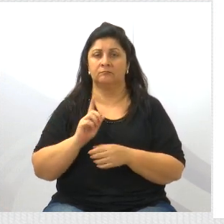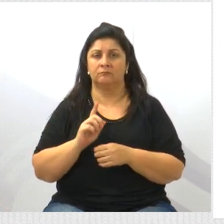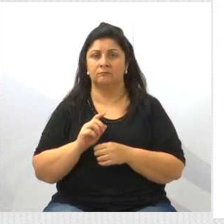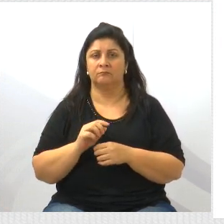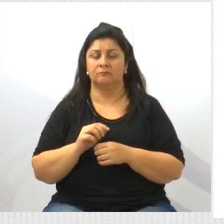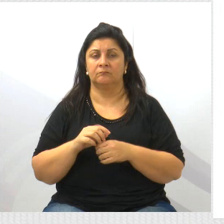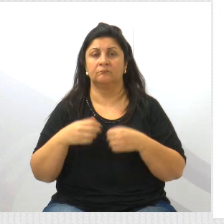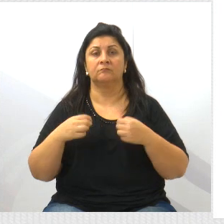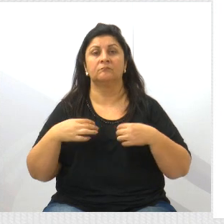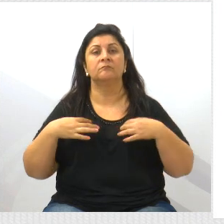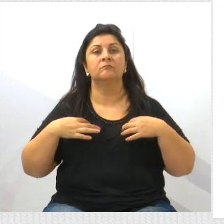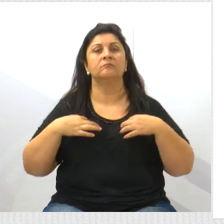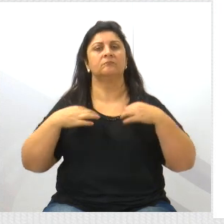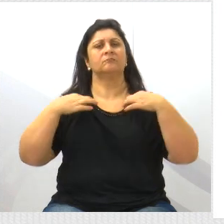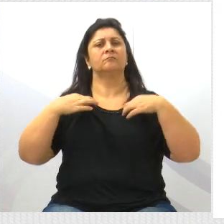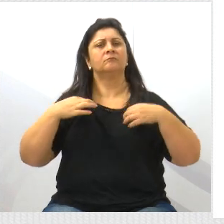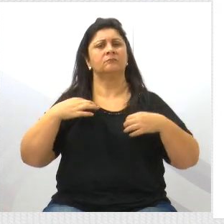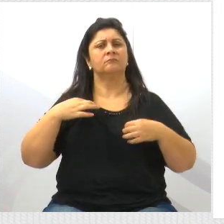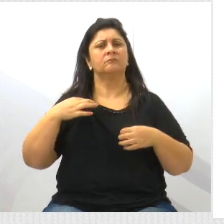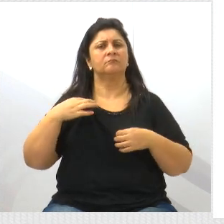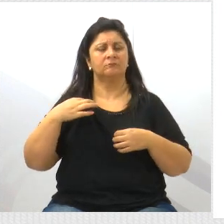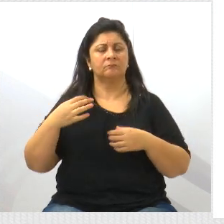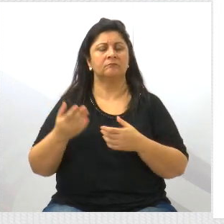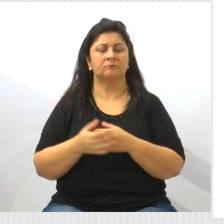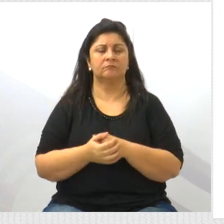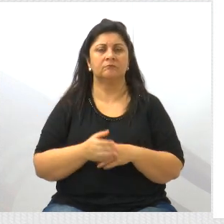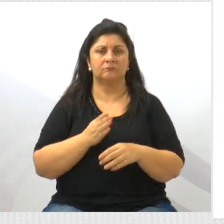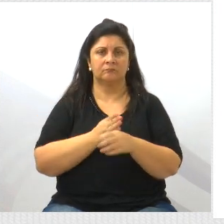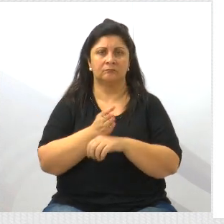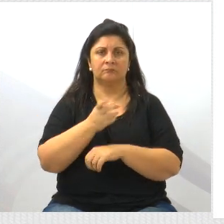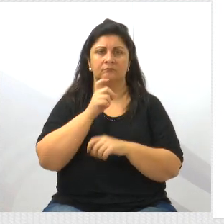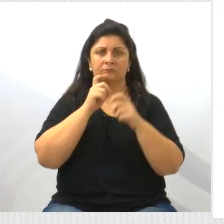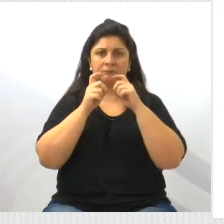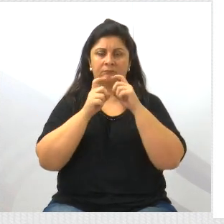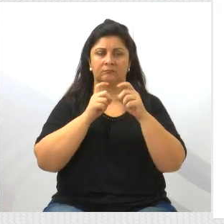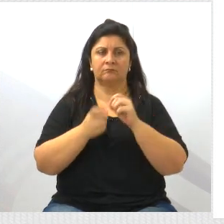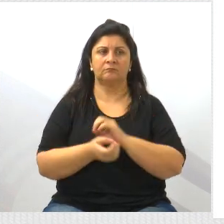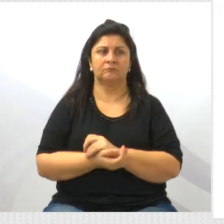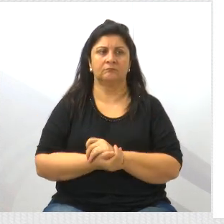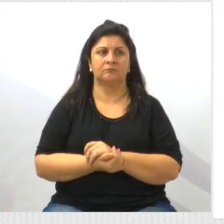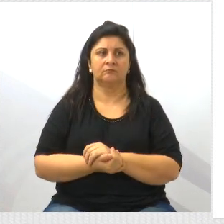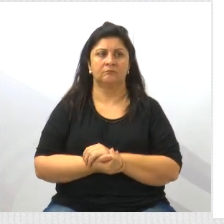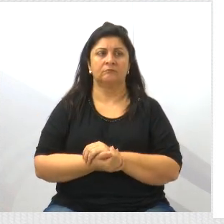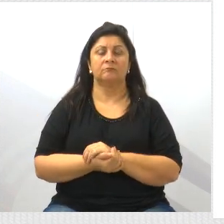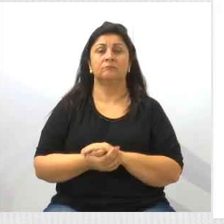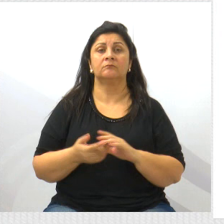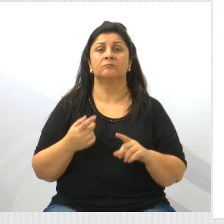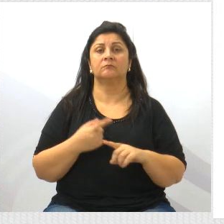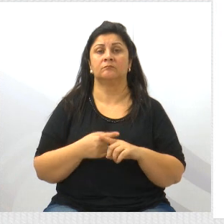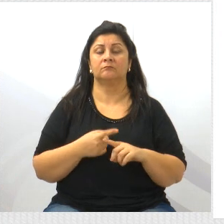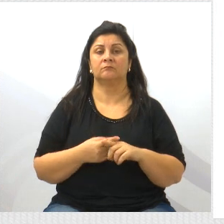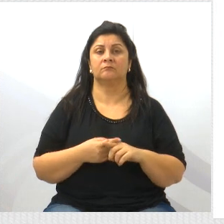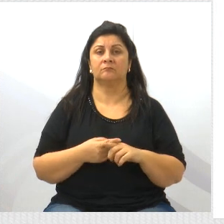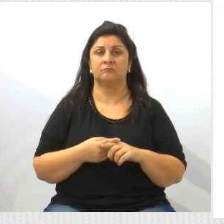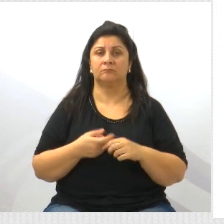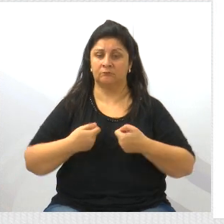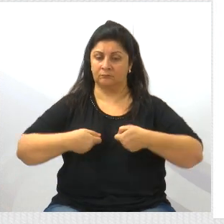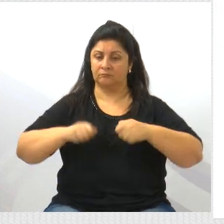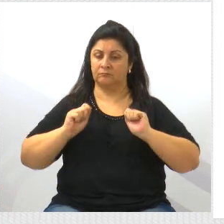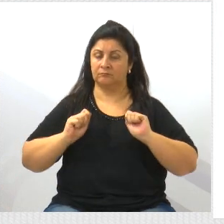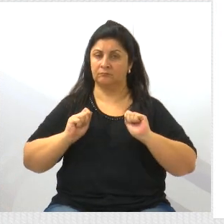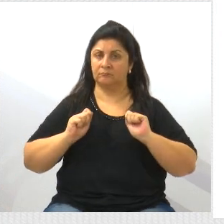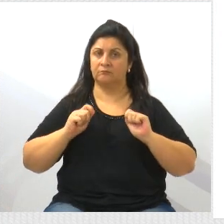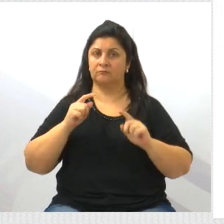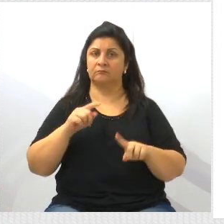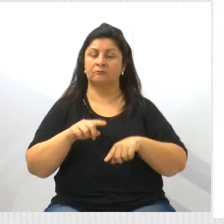gente pede boa vontade na participação das reuniões que ocorrem, né? Mesmo porque a capacitação dessa pessoa, ela